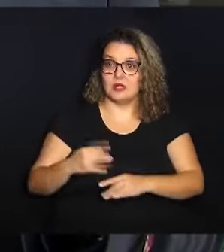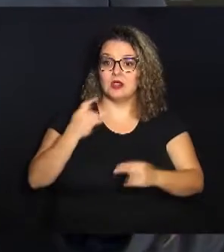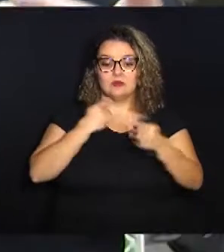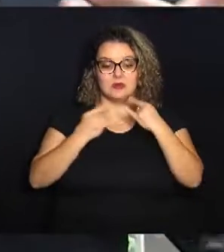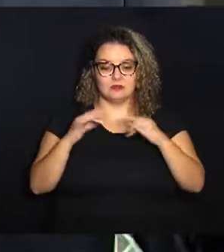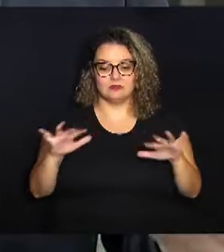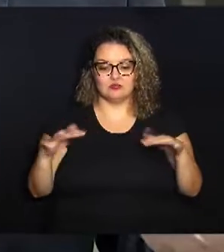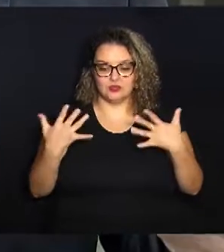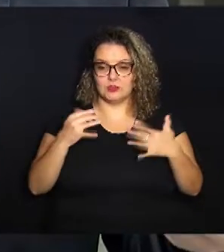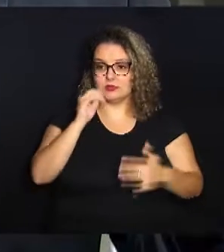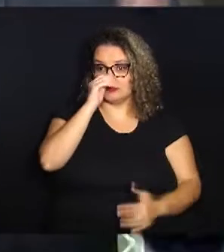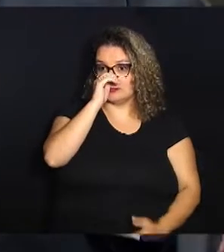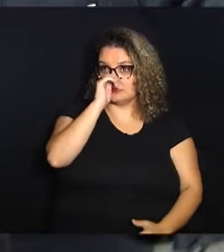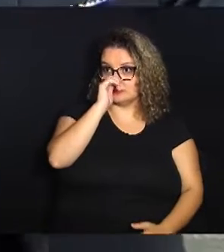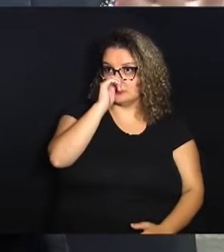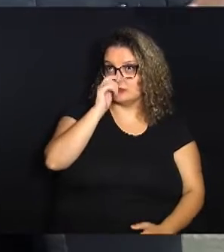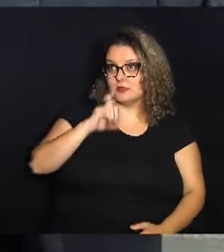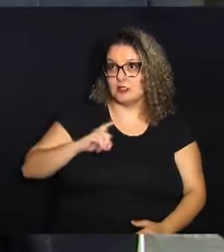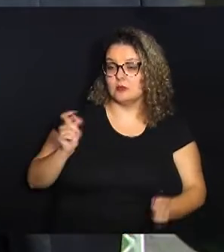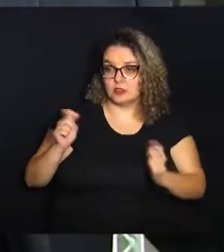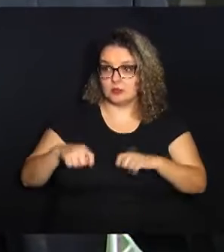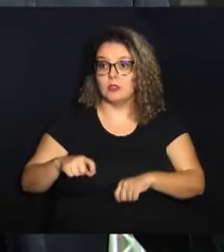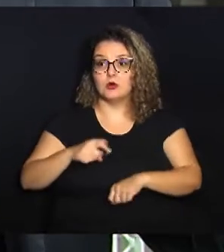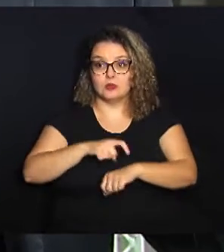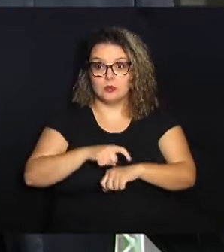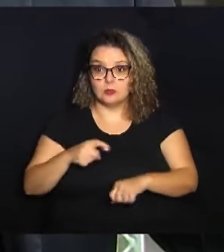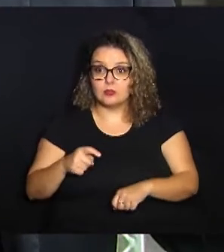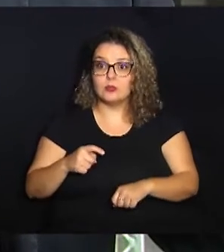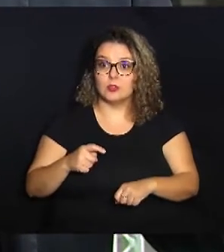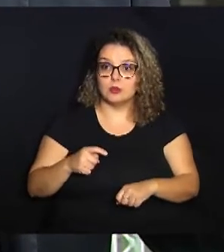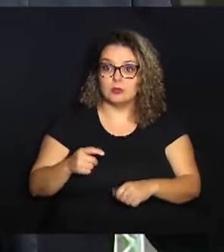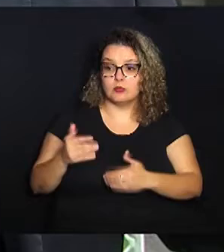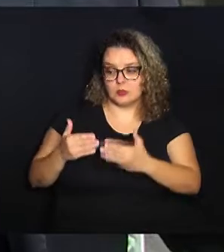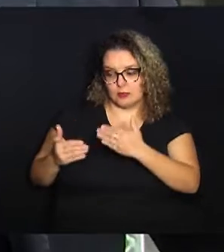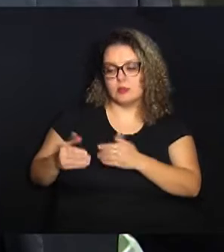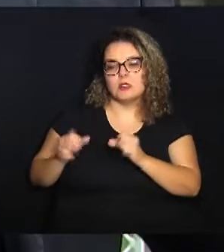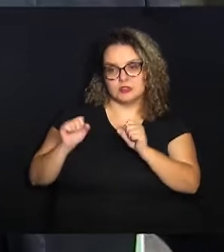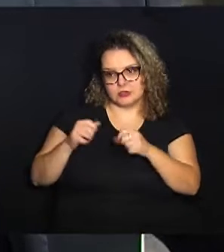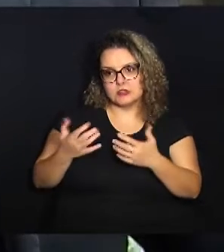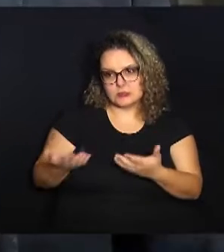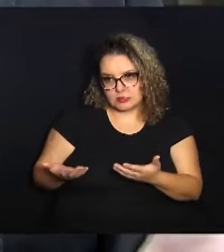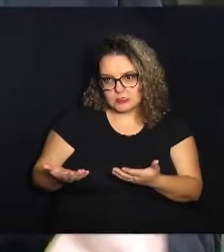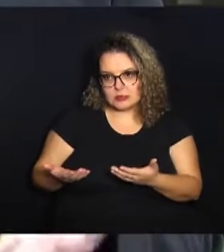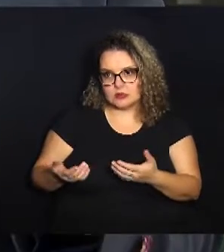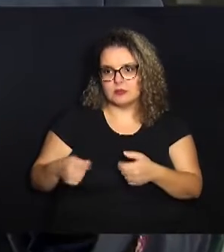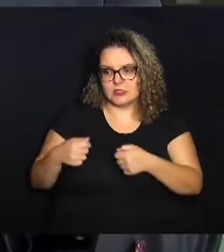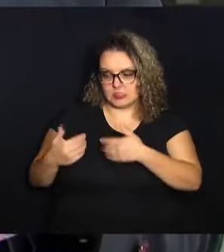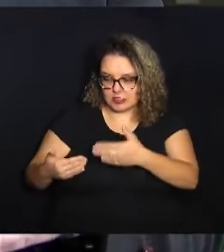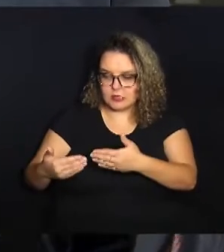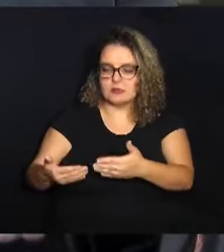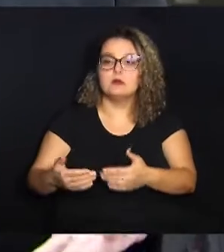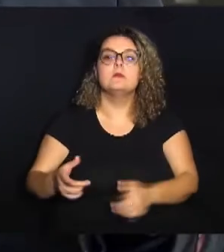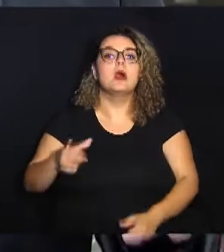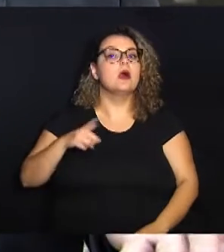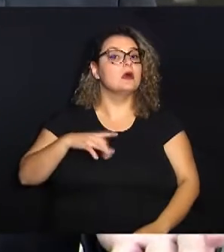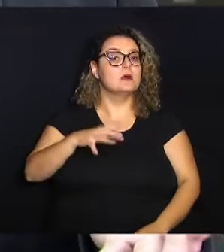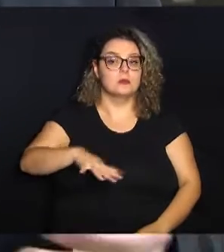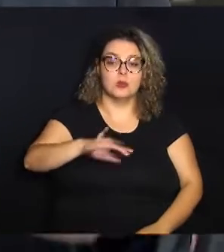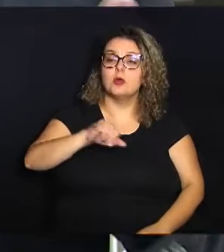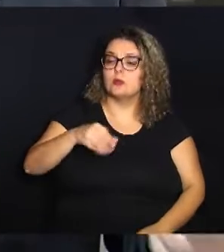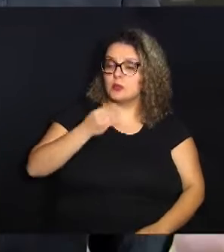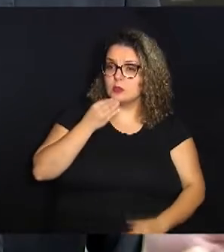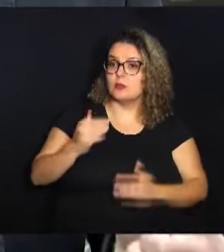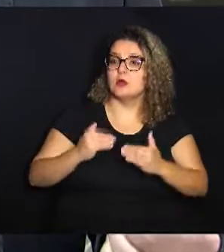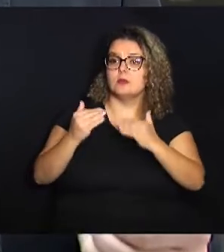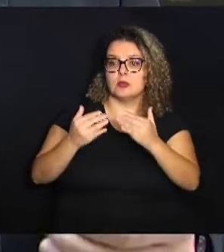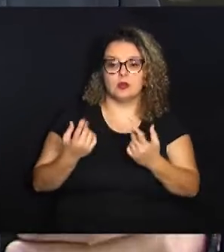atenção. Eles têm muito potencial, estão num momento um pouquinho mais atrás, com toda certeza, mas tem muito espaço e oportunidade para construir,